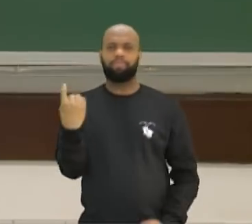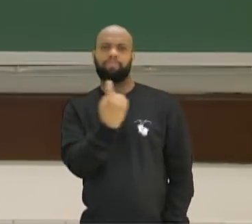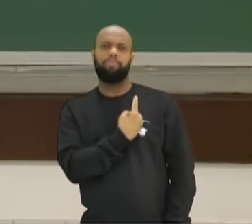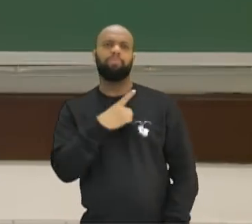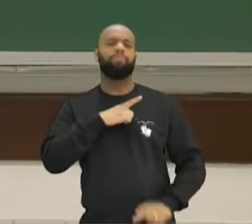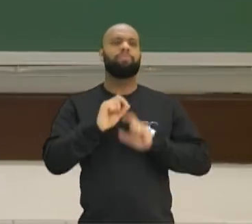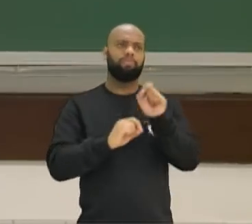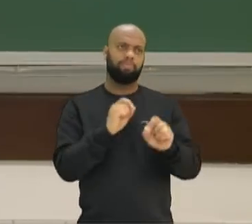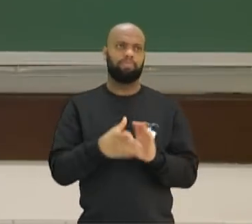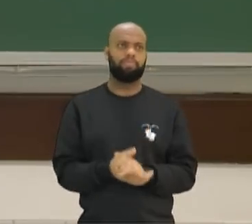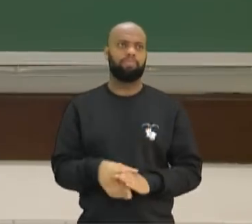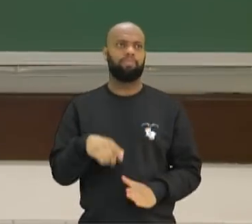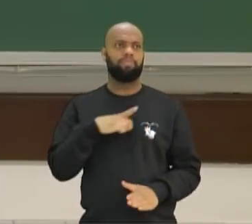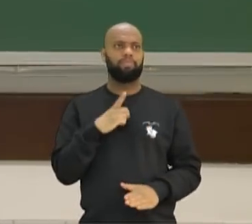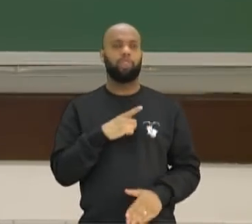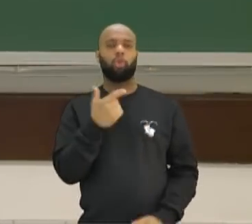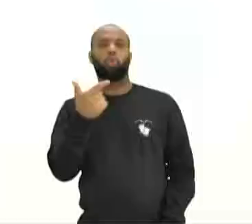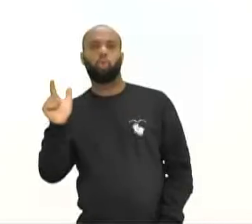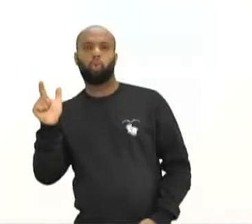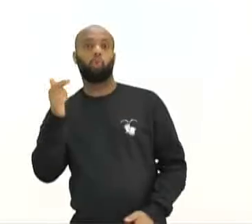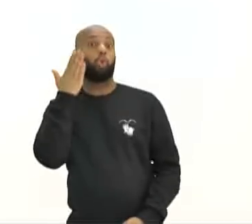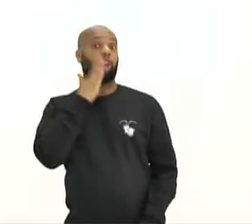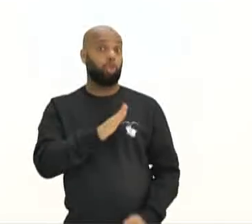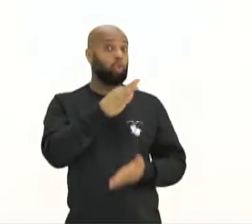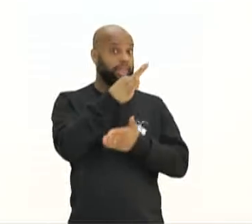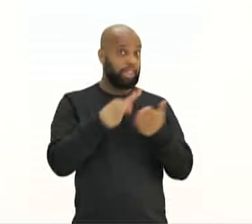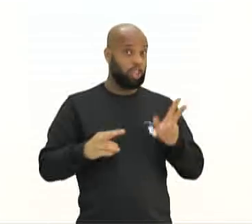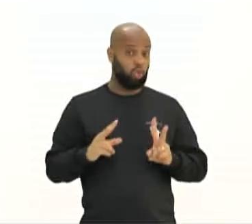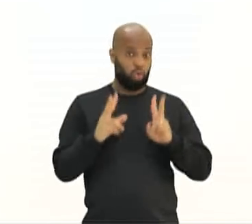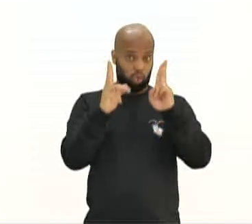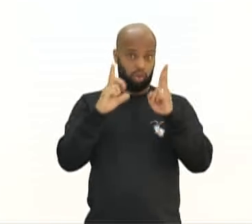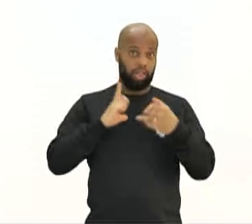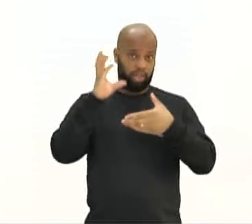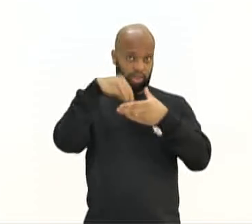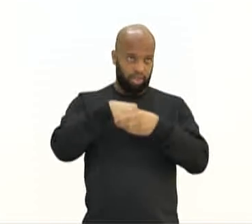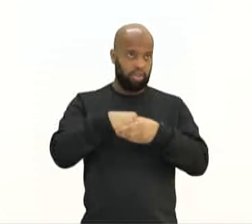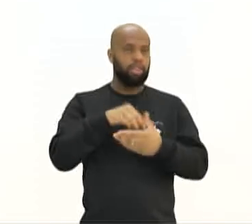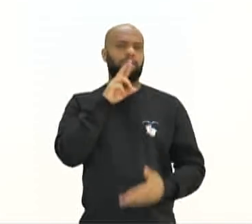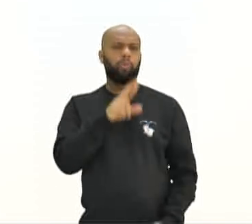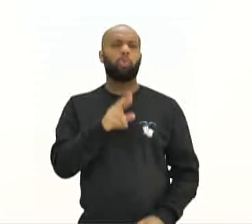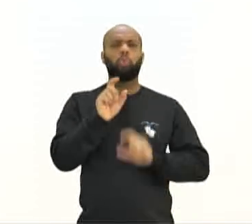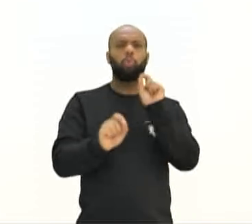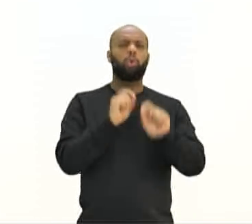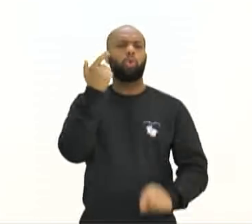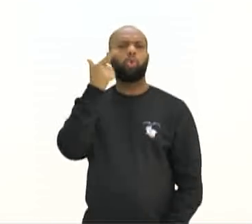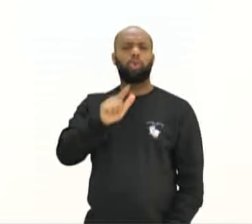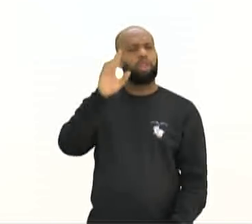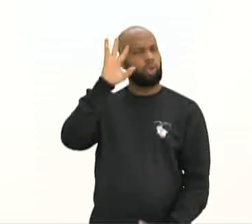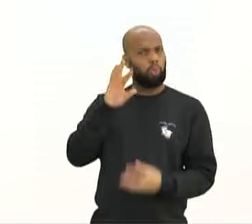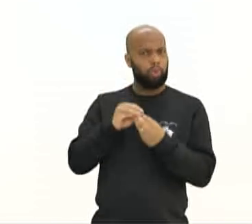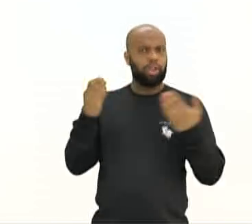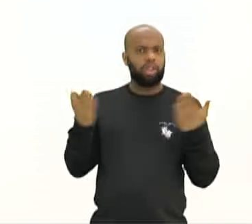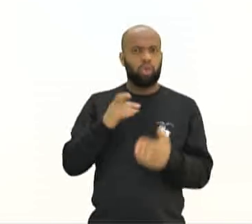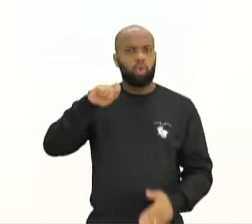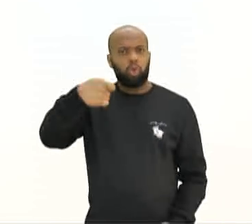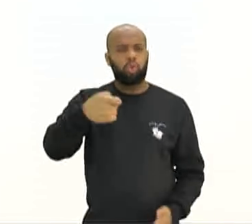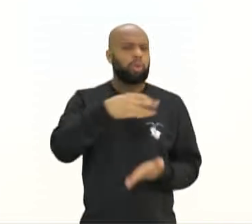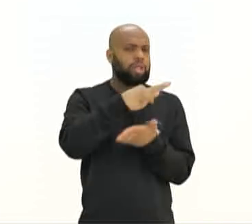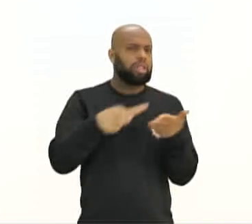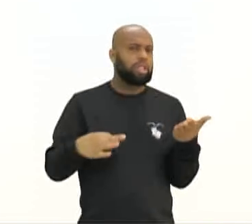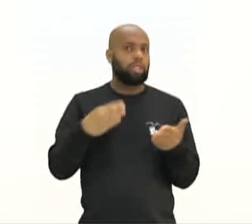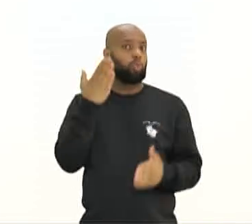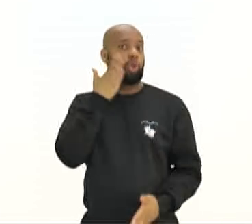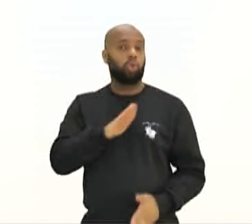temos mais um trecho para nós lermos e responder. O que podemos compreender sobre esse